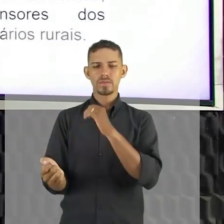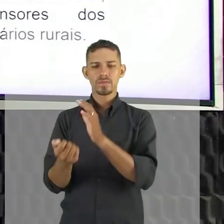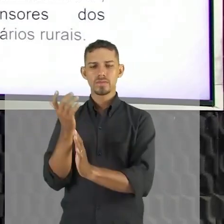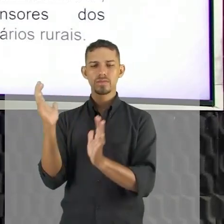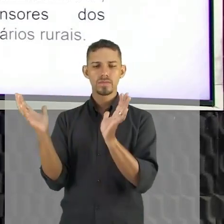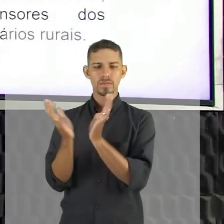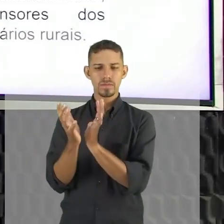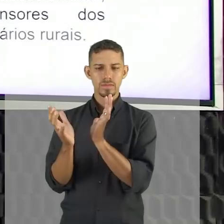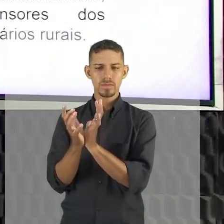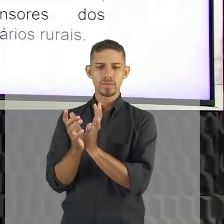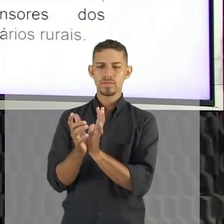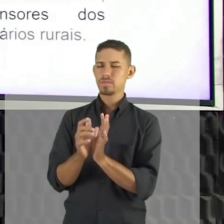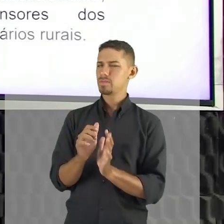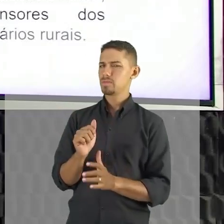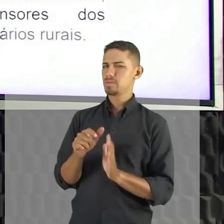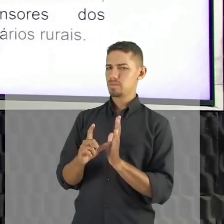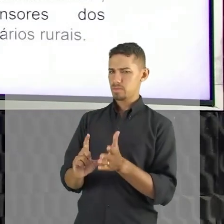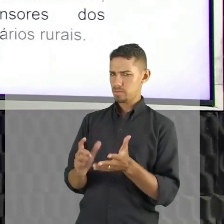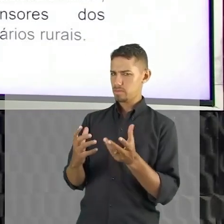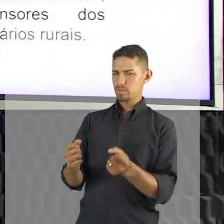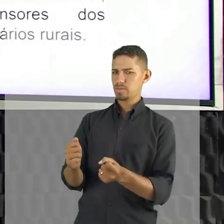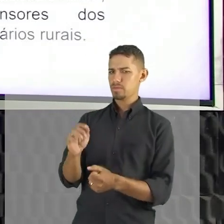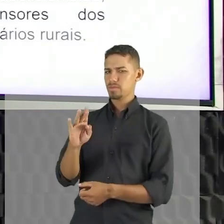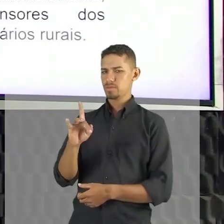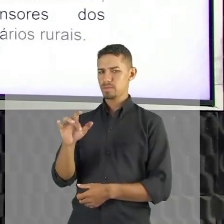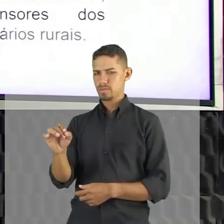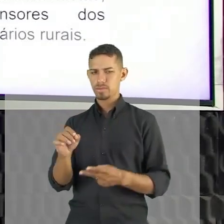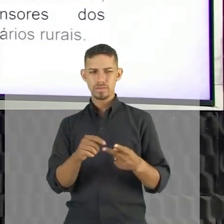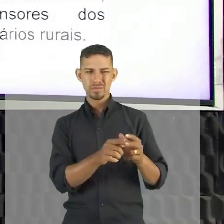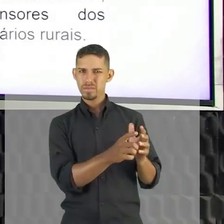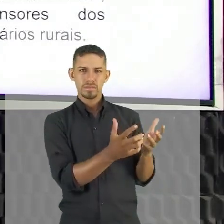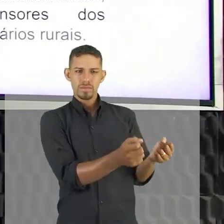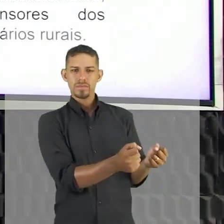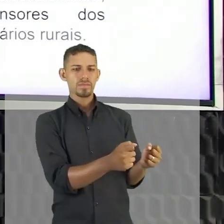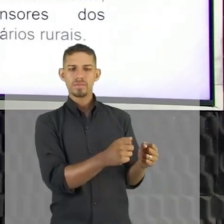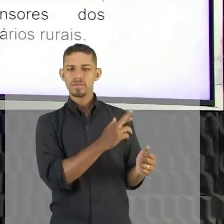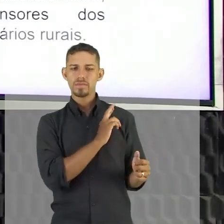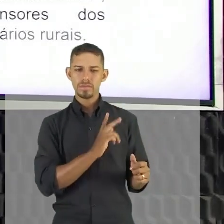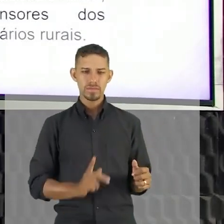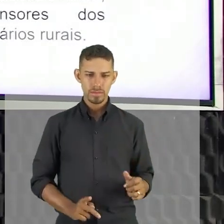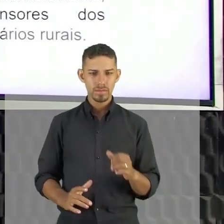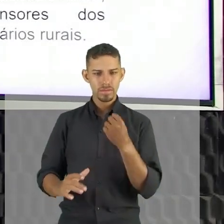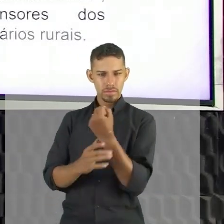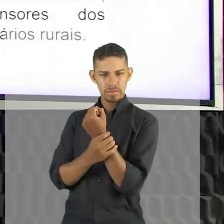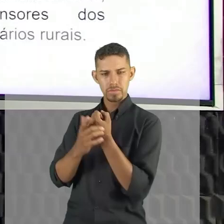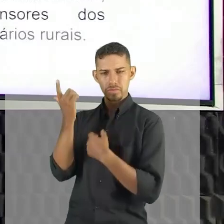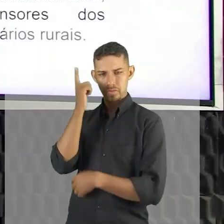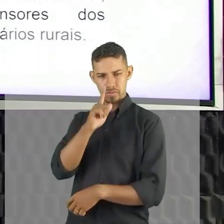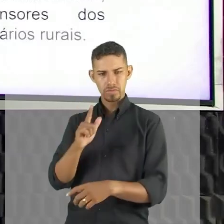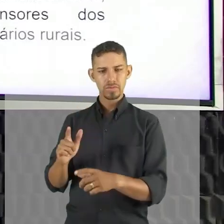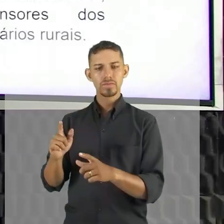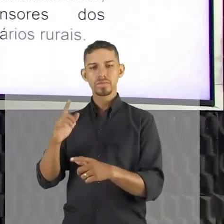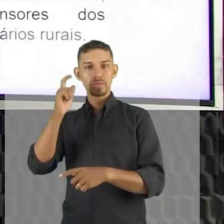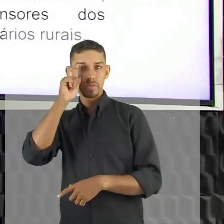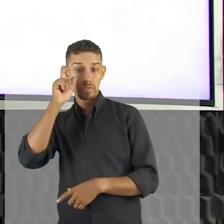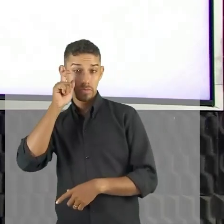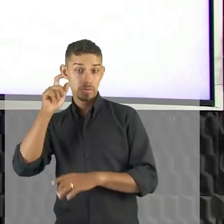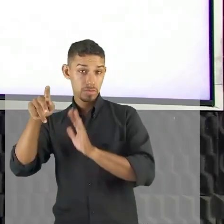surgimento de grupos anti-abolicionistas, antirrepublicanos e defensores dos interesses de grandes proprietários